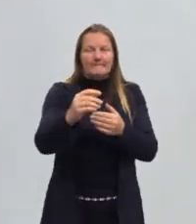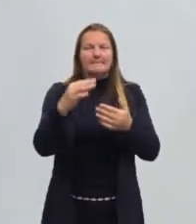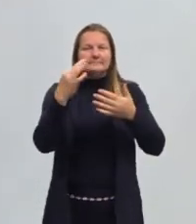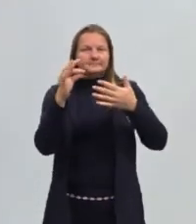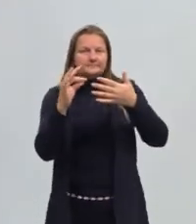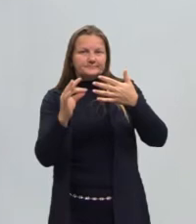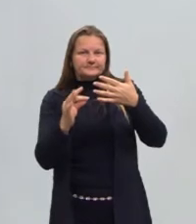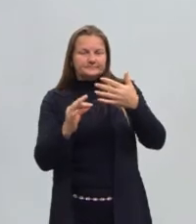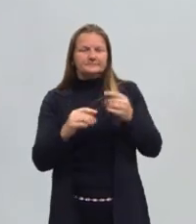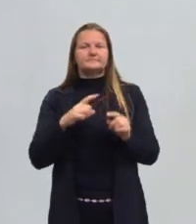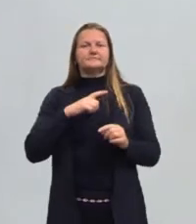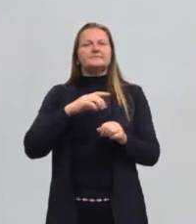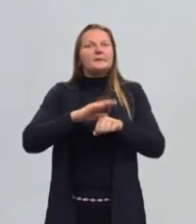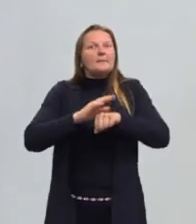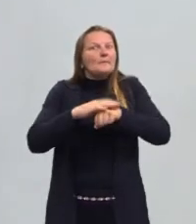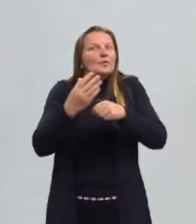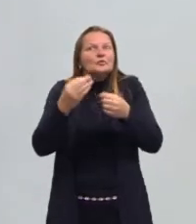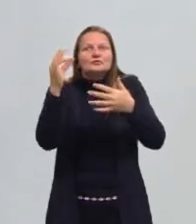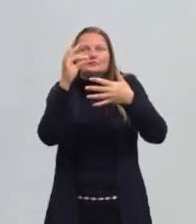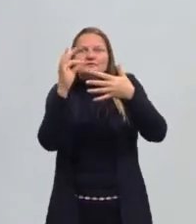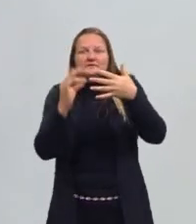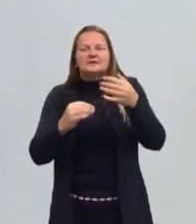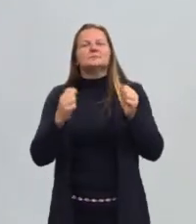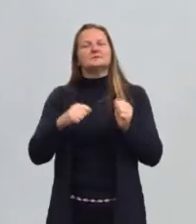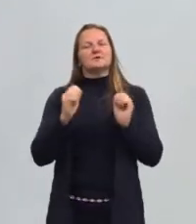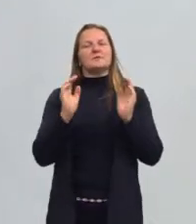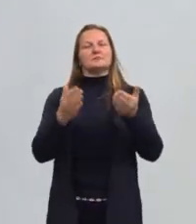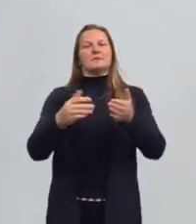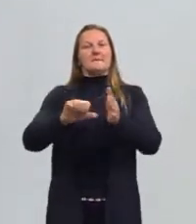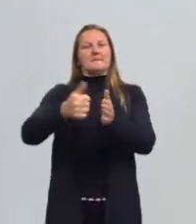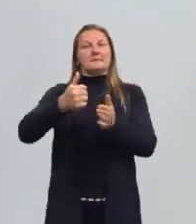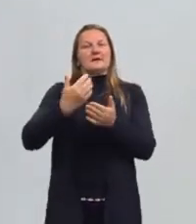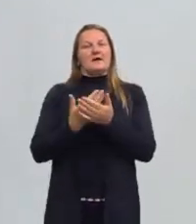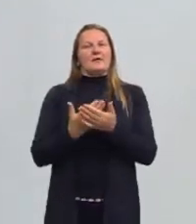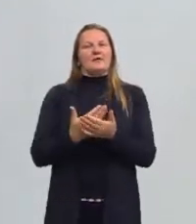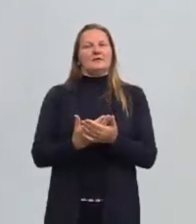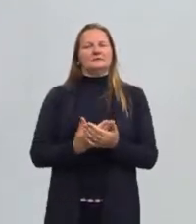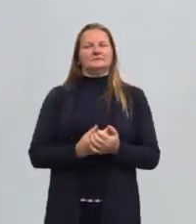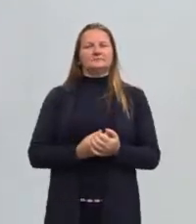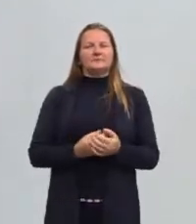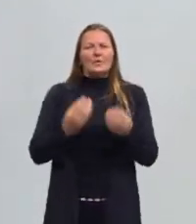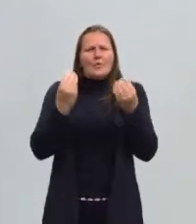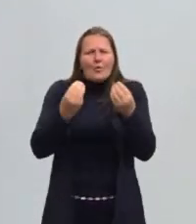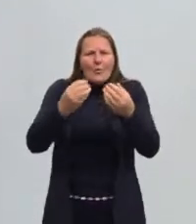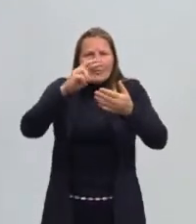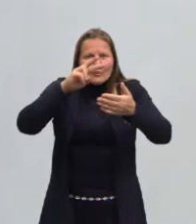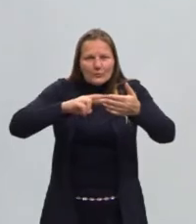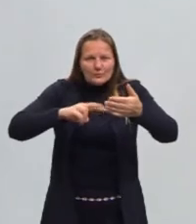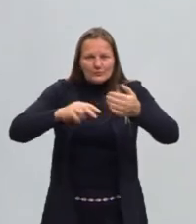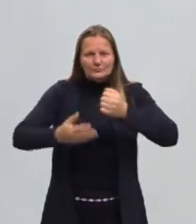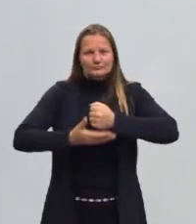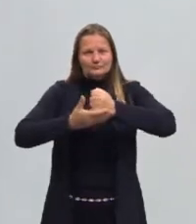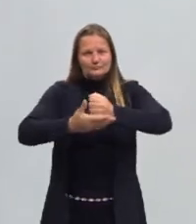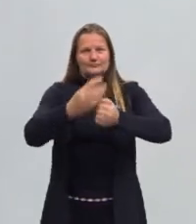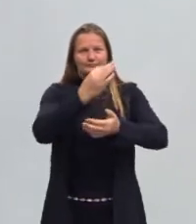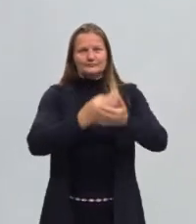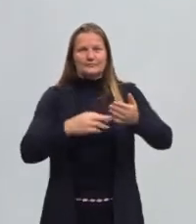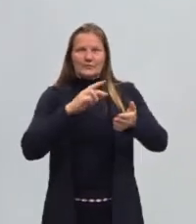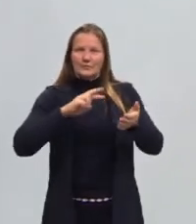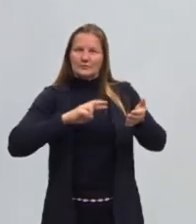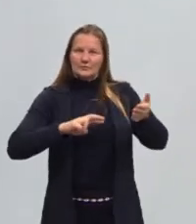detalhe tem tantos outros que a gente precisa abordar nossa primeira aula sobre Como ler os textos o apoio da redação